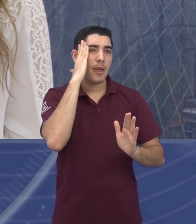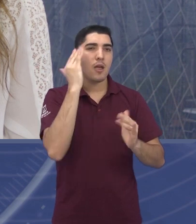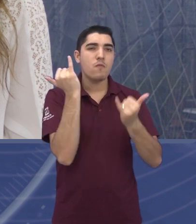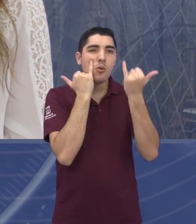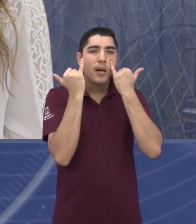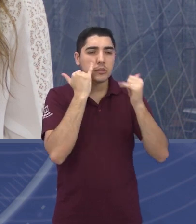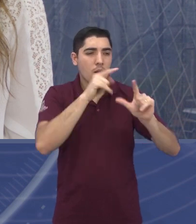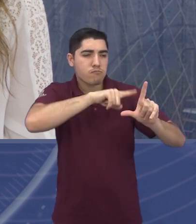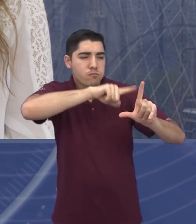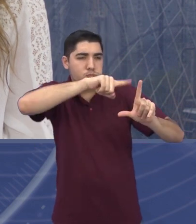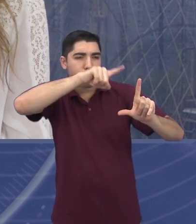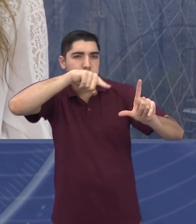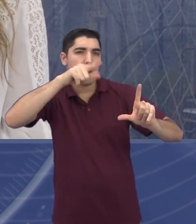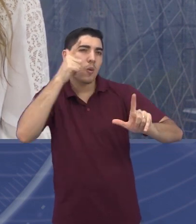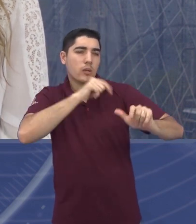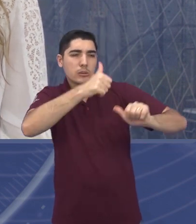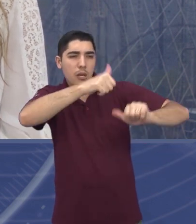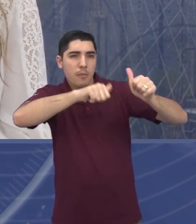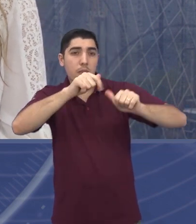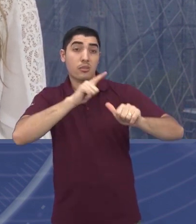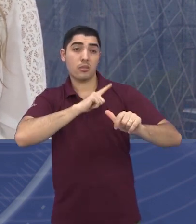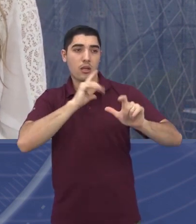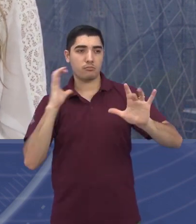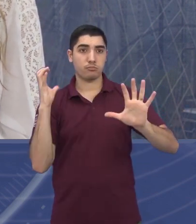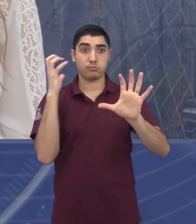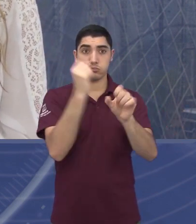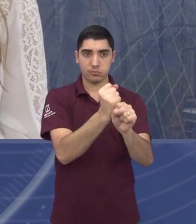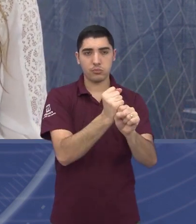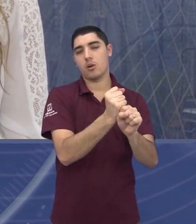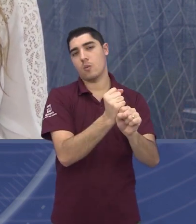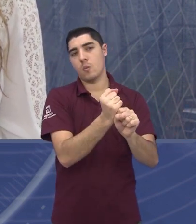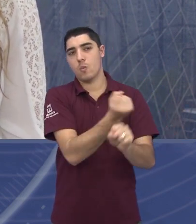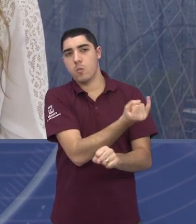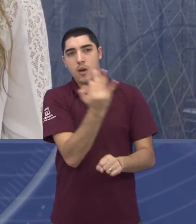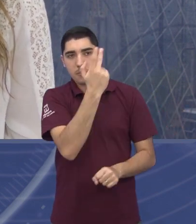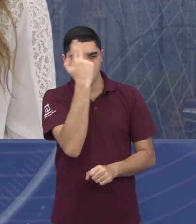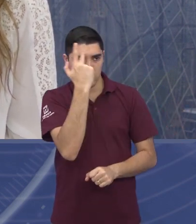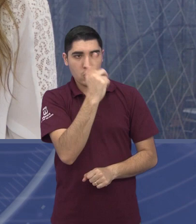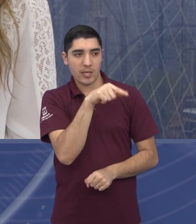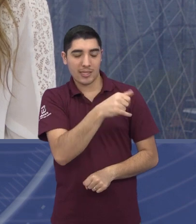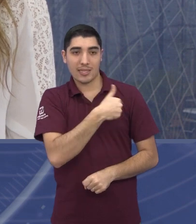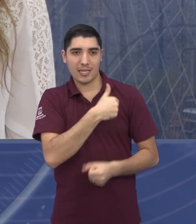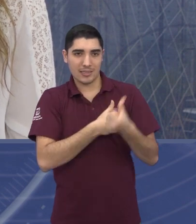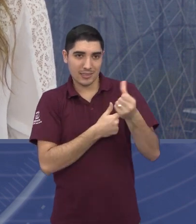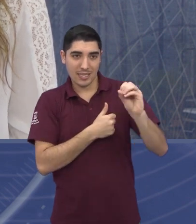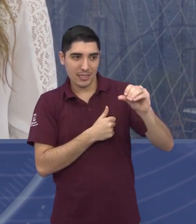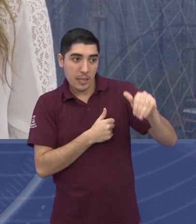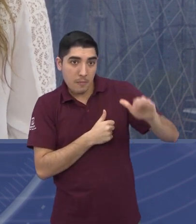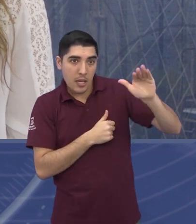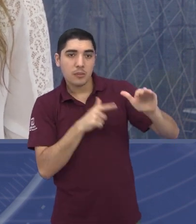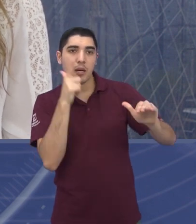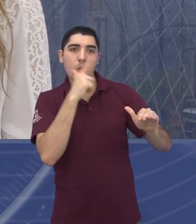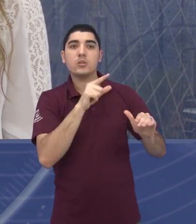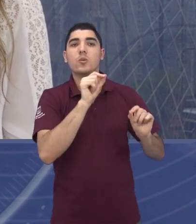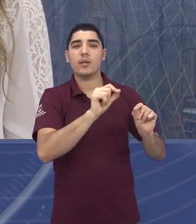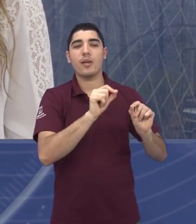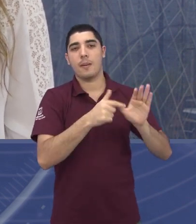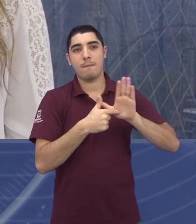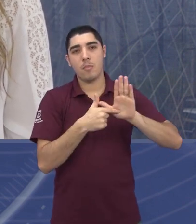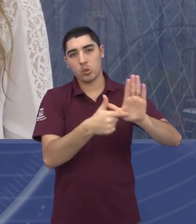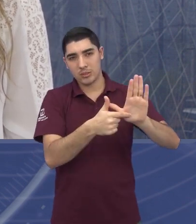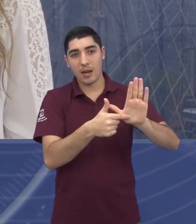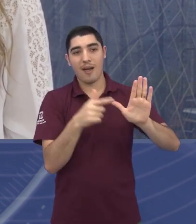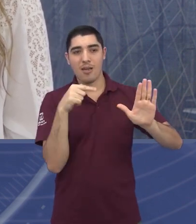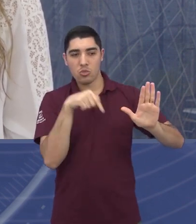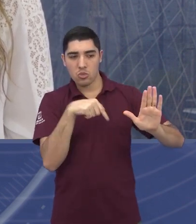também, mapeando, né? Nós temos uma quantidade X de pessoas acima dos 60 anos para nos nortear, né? Para que a